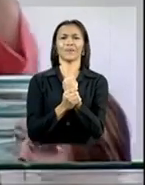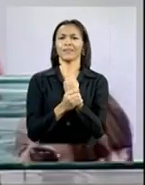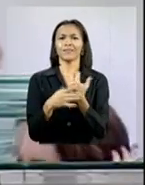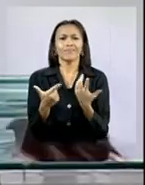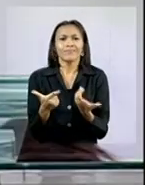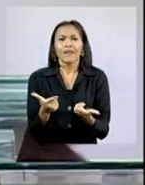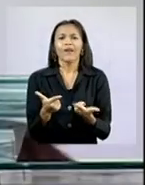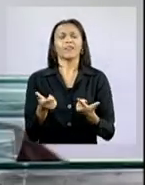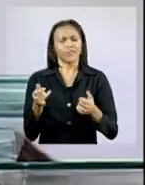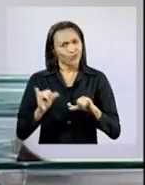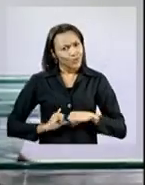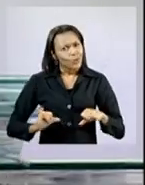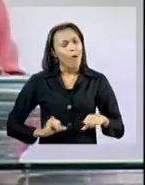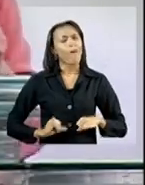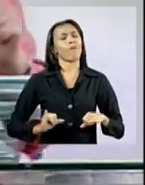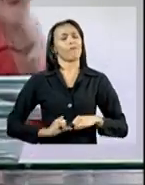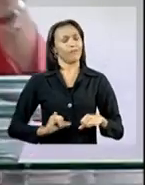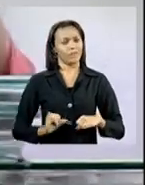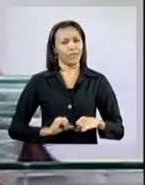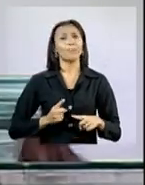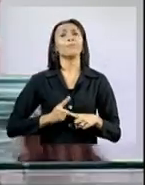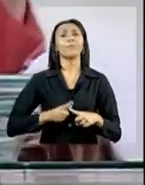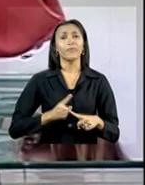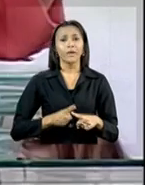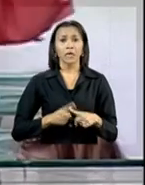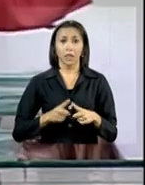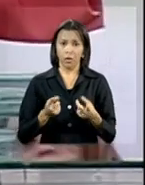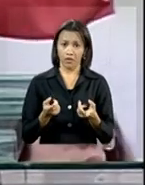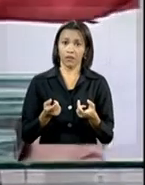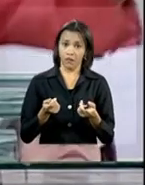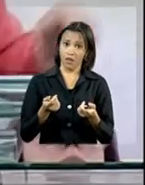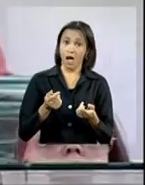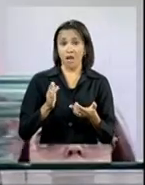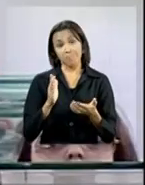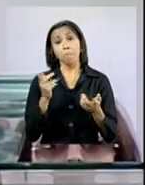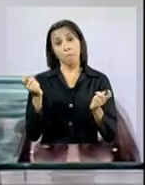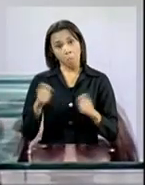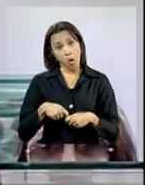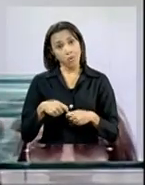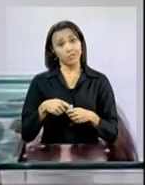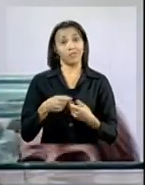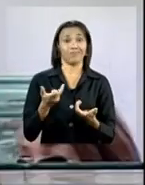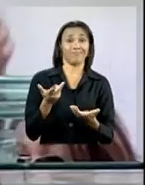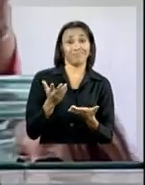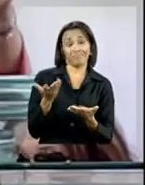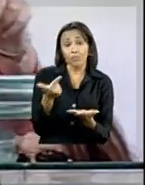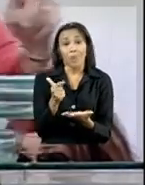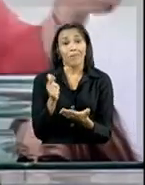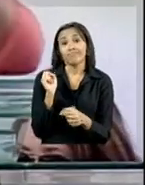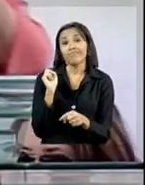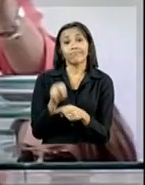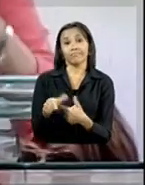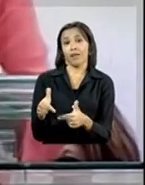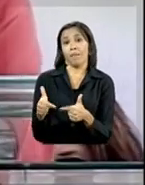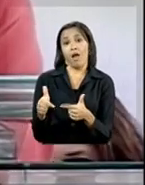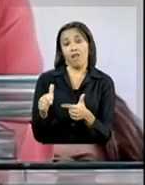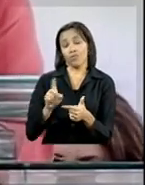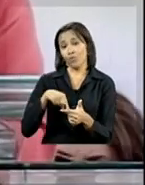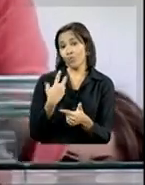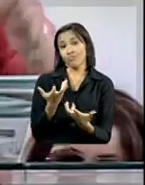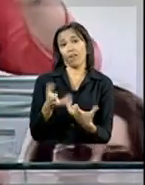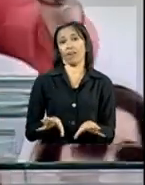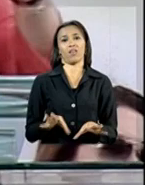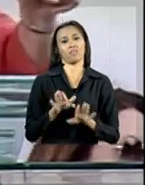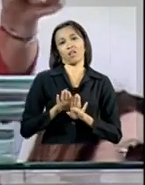que sofre porque pode Teve muitas vezes desempregada nós não queremos